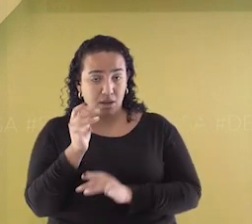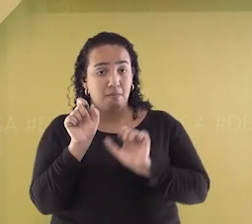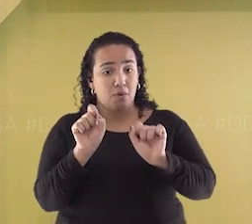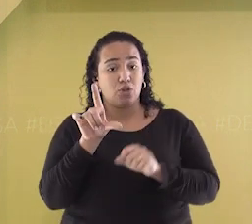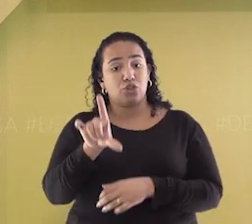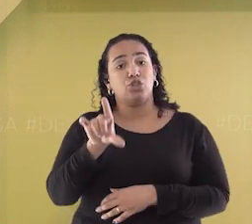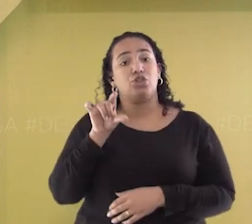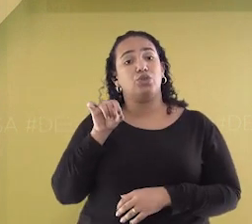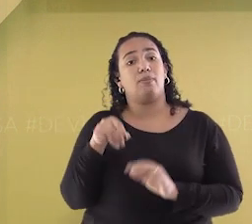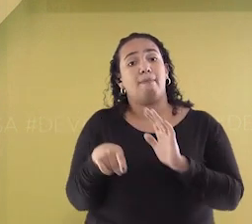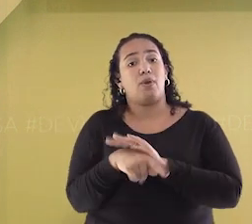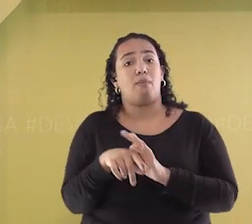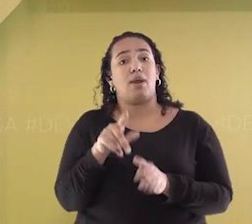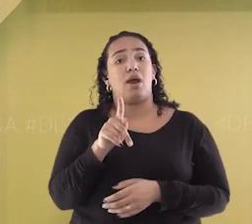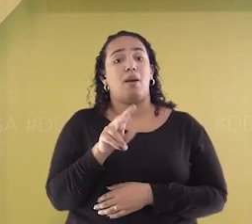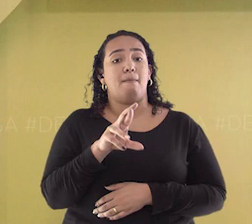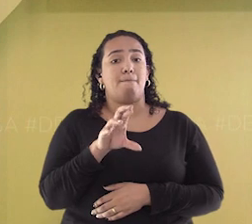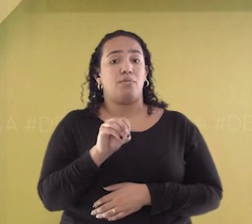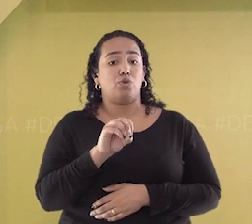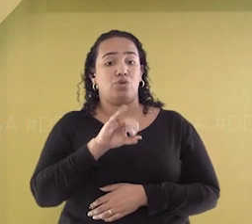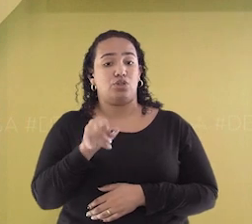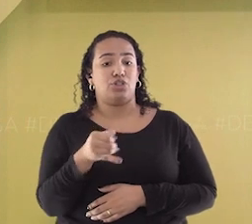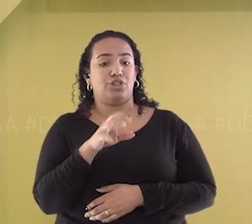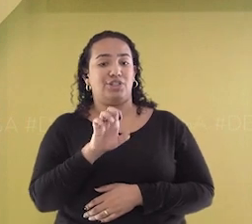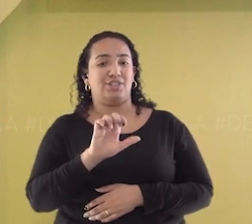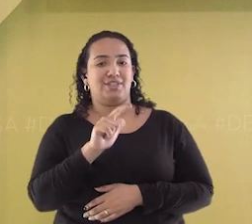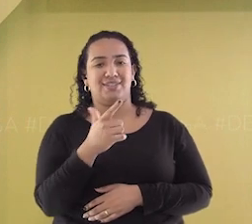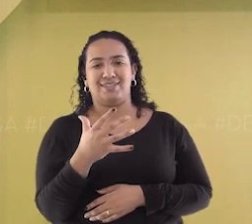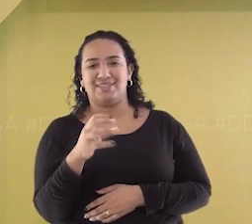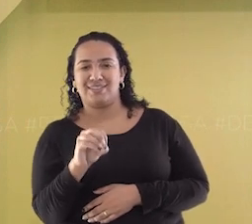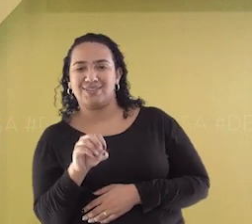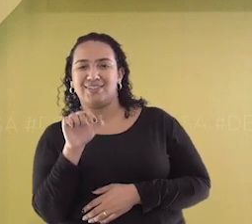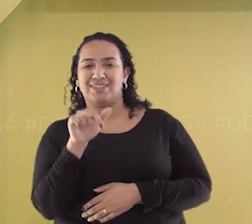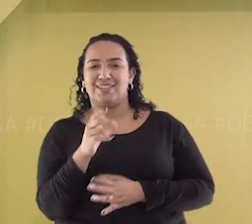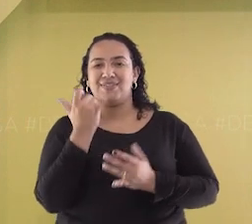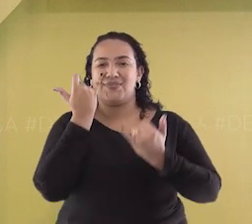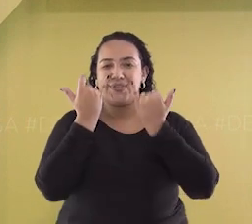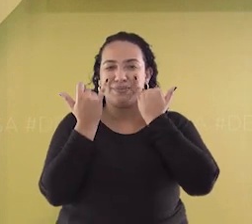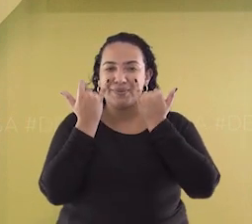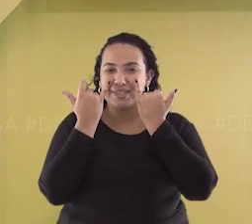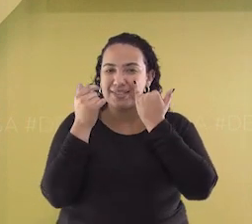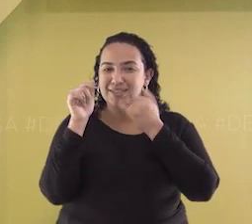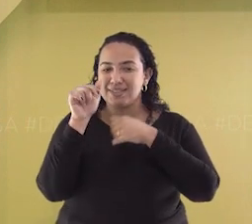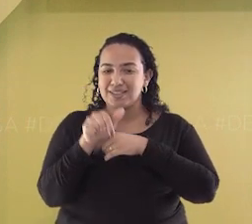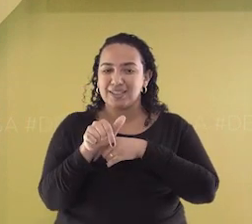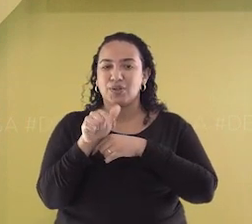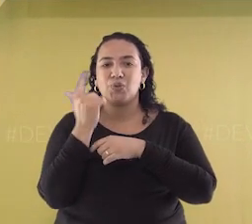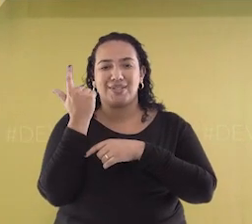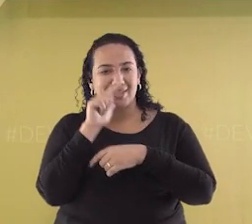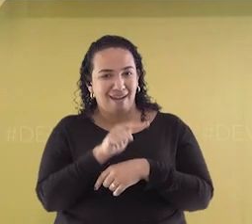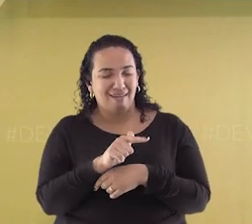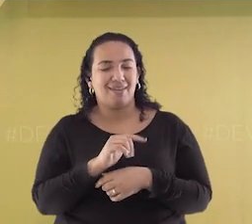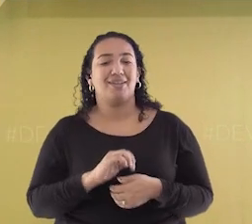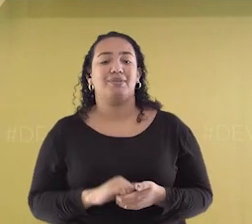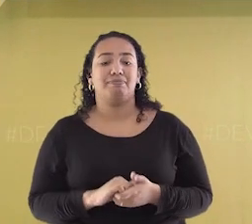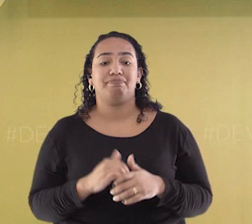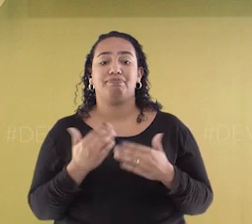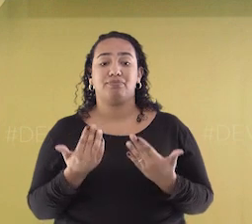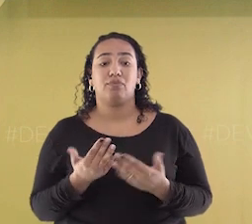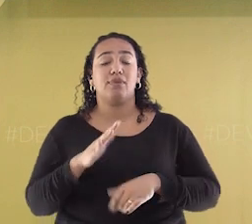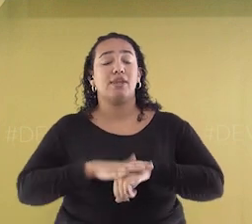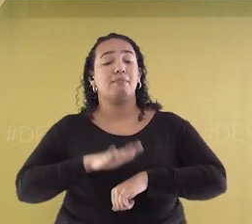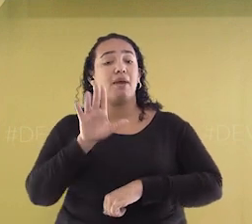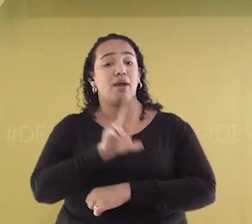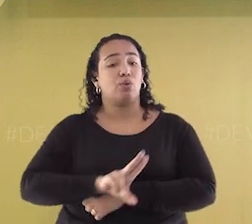uma projeção que melhor represente os seus dados, distorcendo o menos possível. As projeções